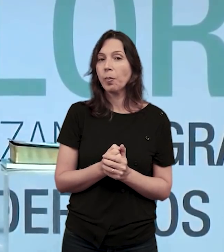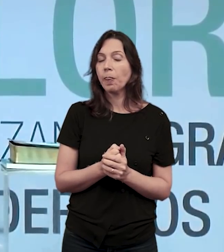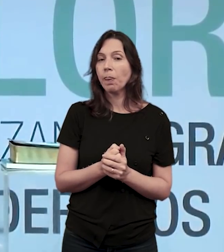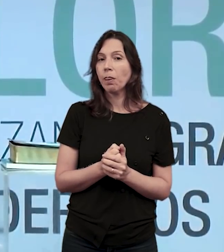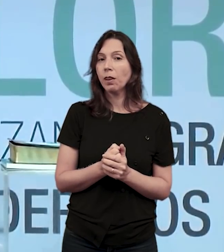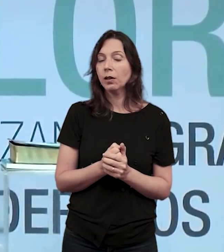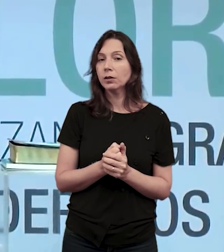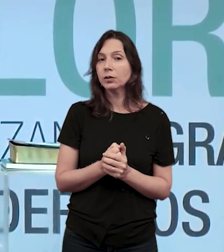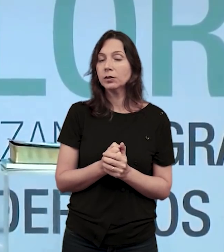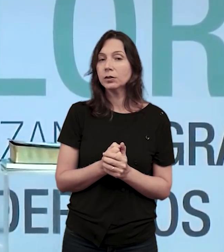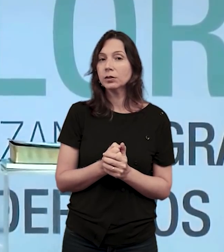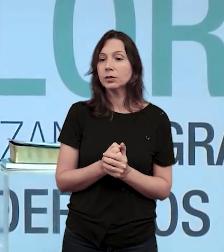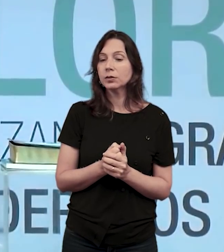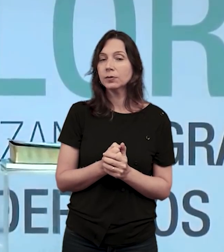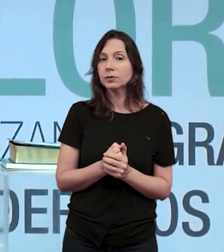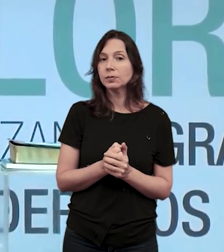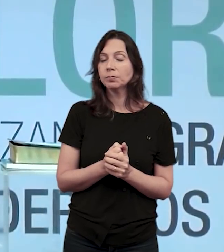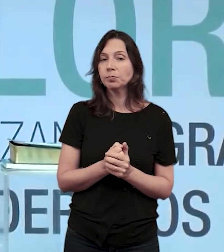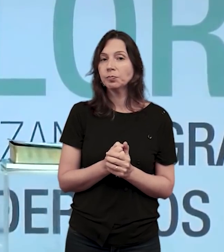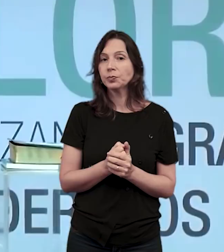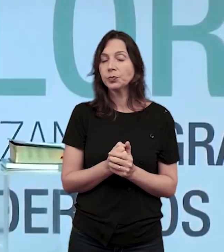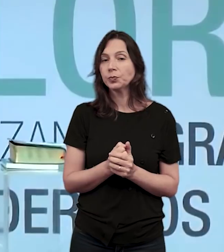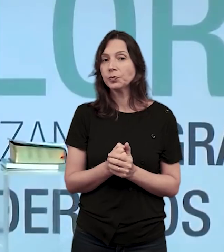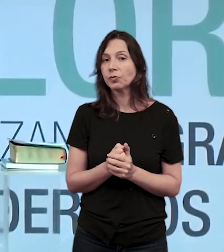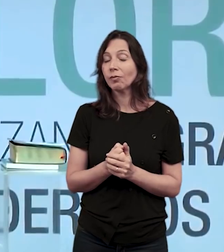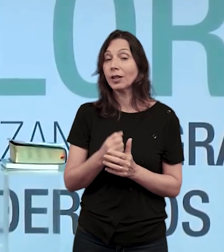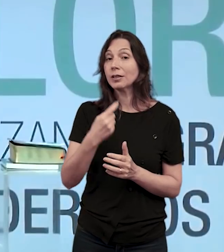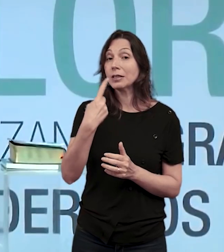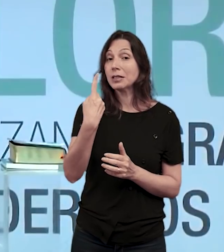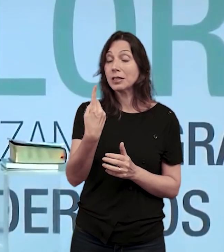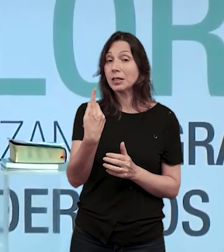Quanto deu? Quem é bom de matemática?